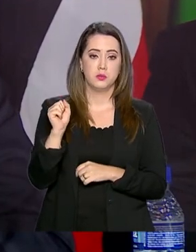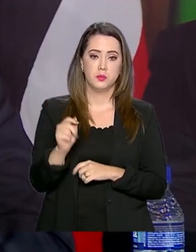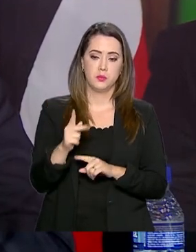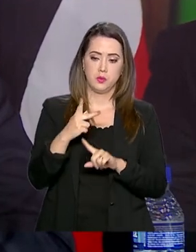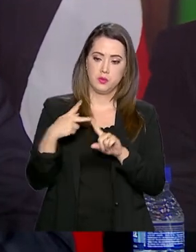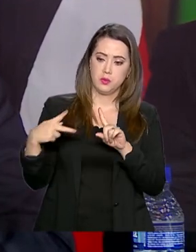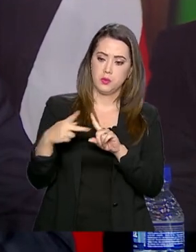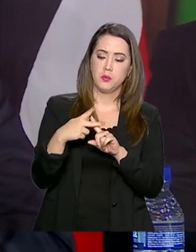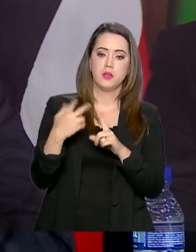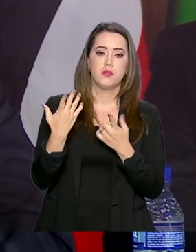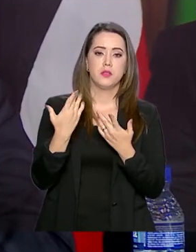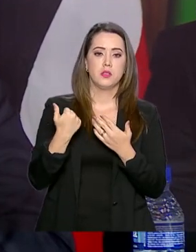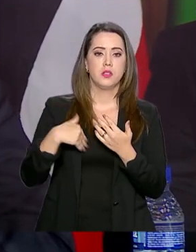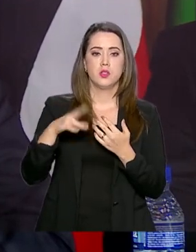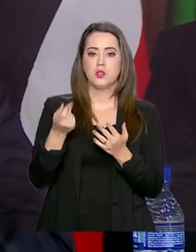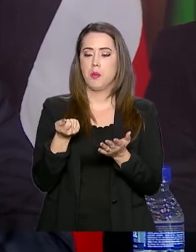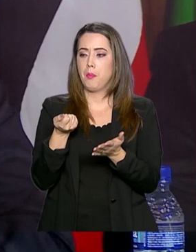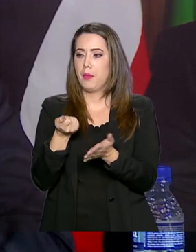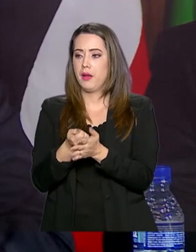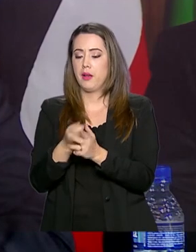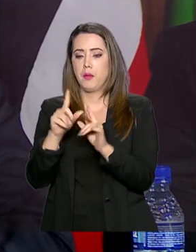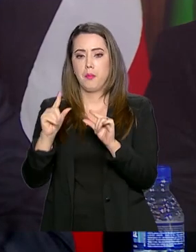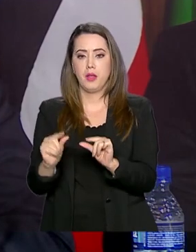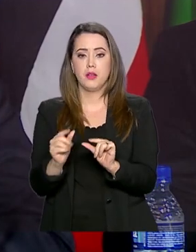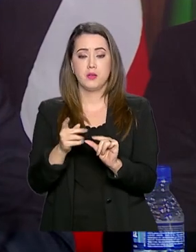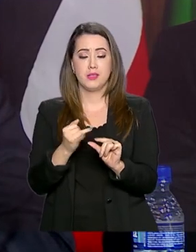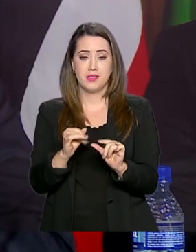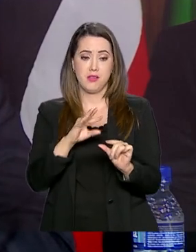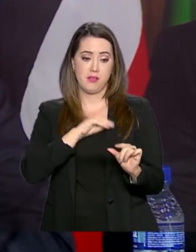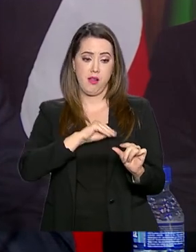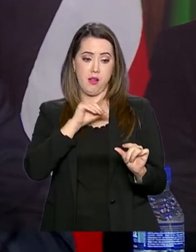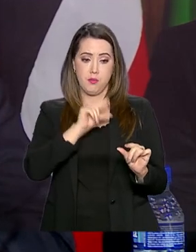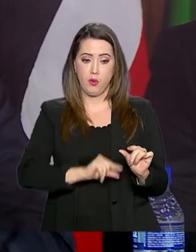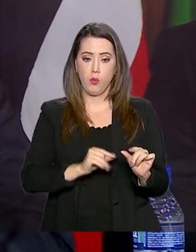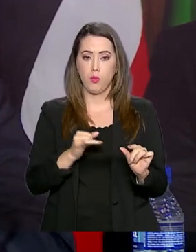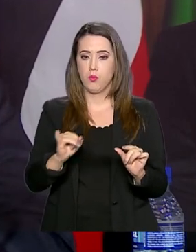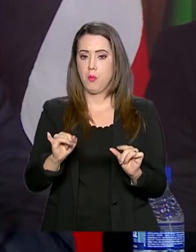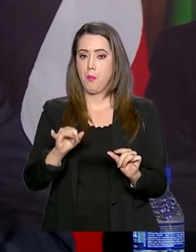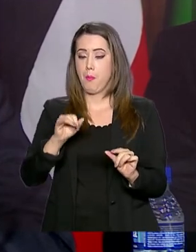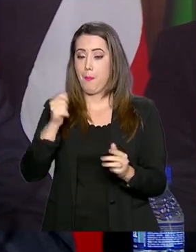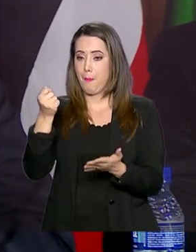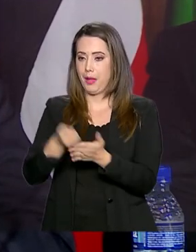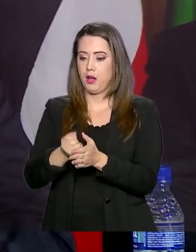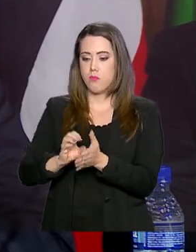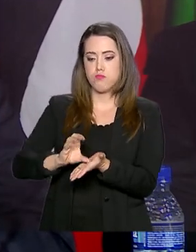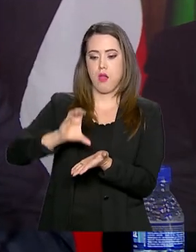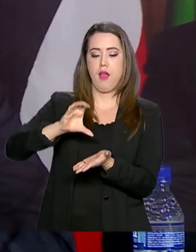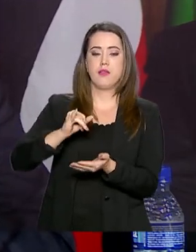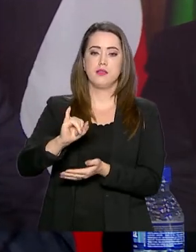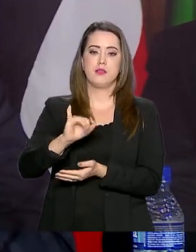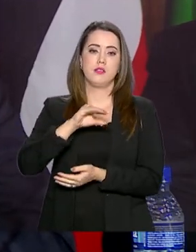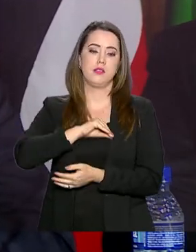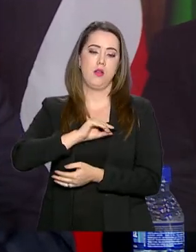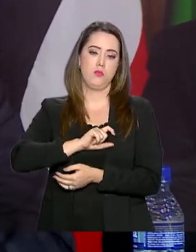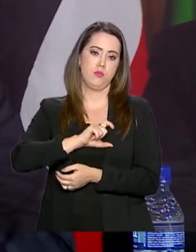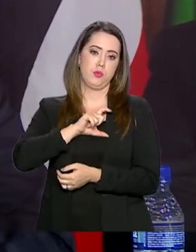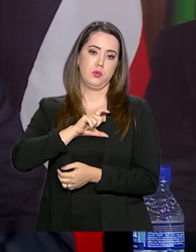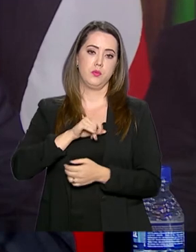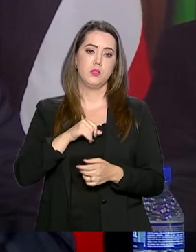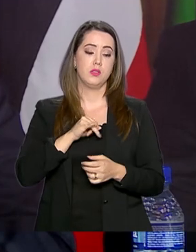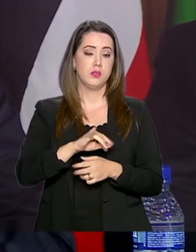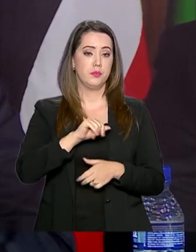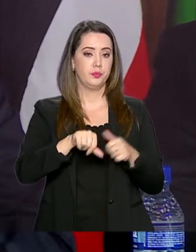menos de quem tem menos, mais de quem tem mais. E com as suas adequações que serão feitas, talvez,